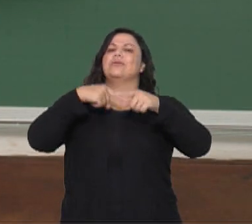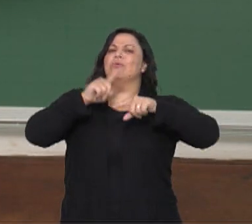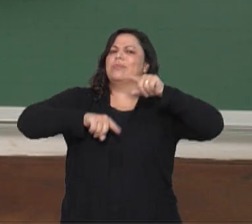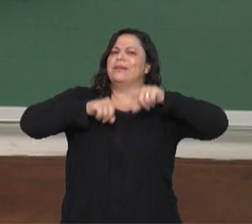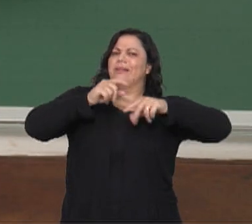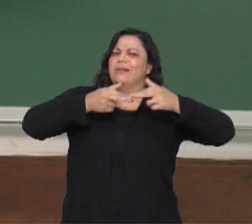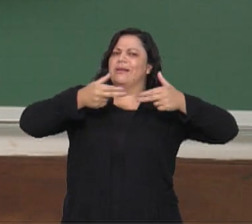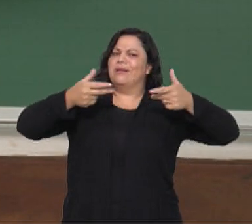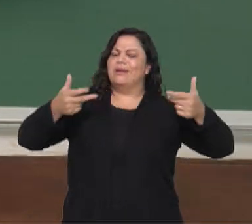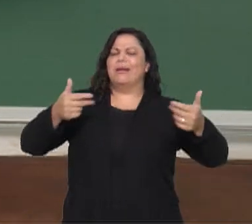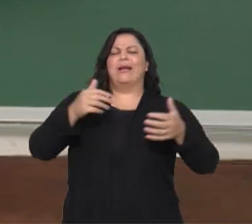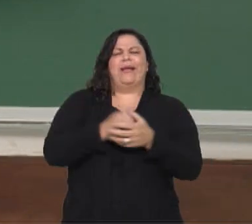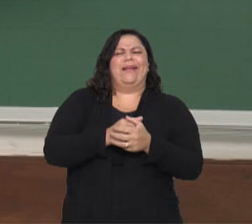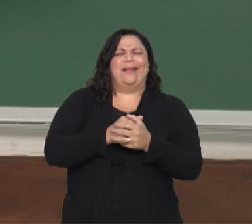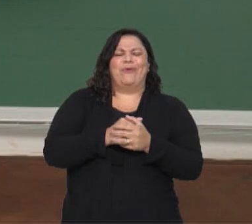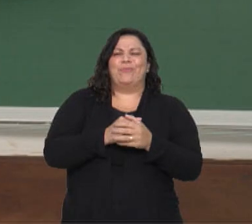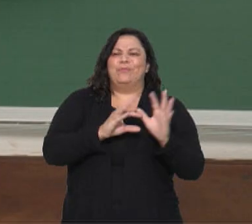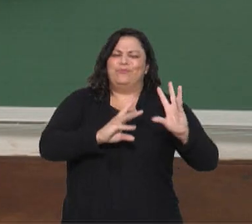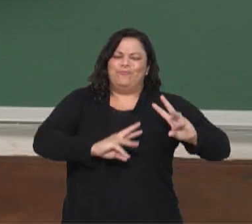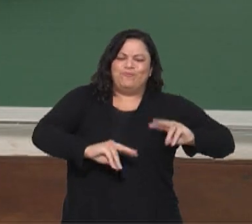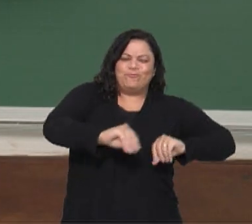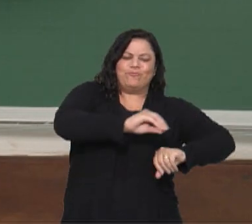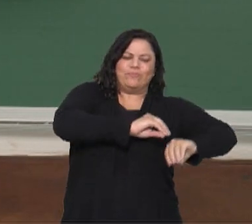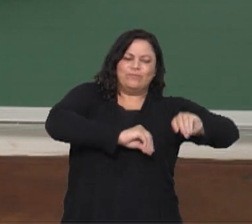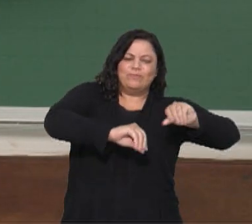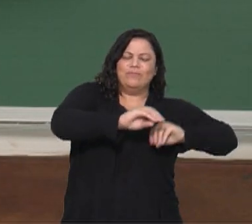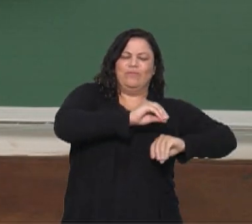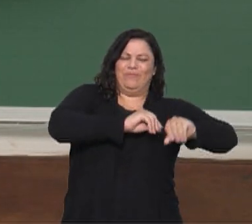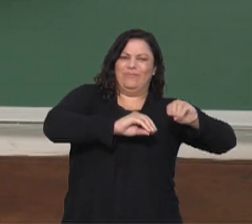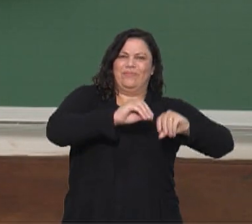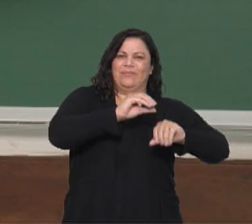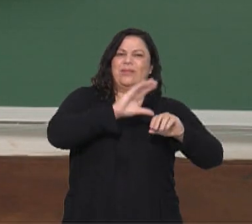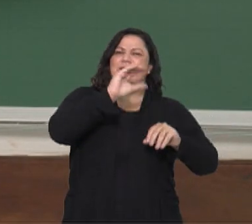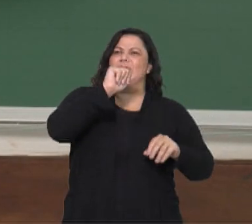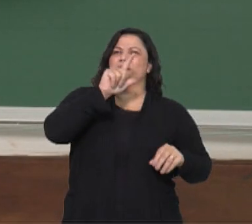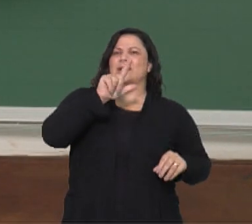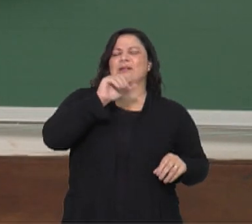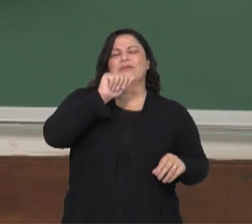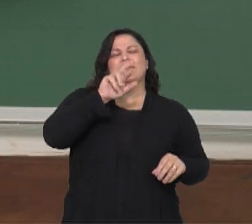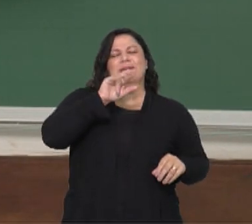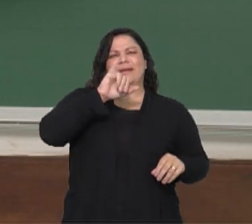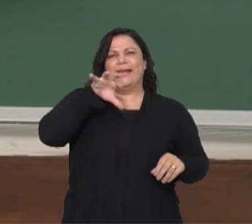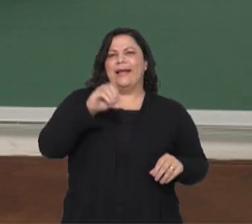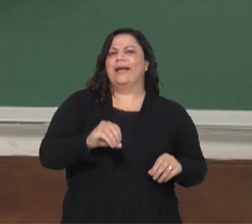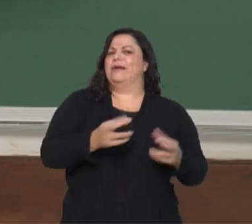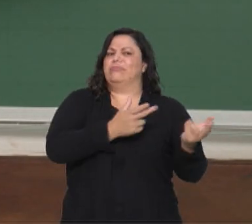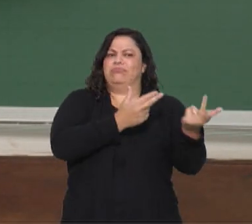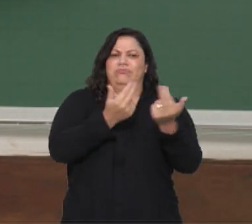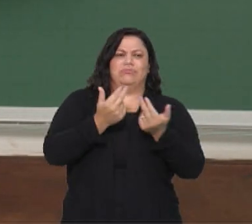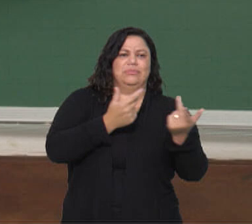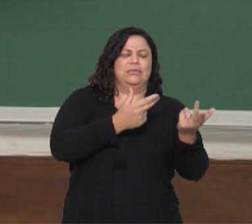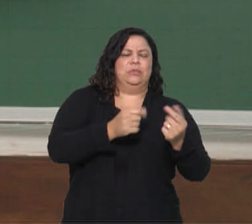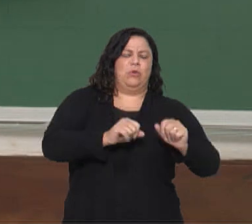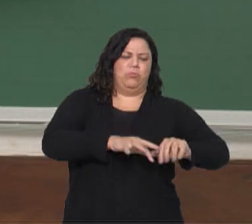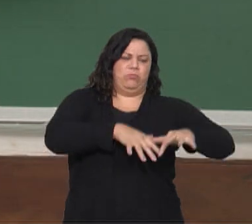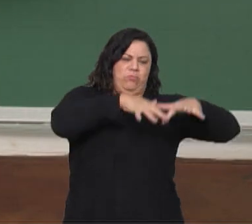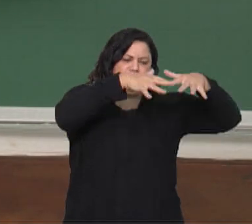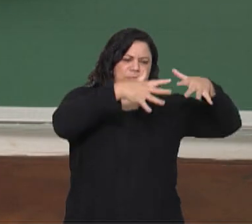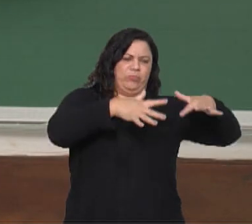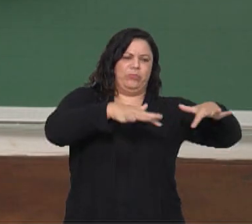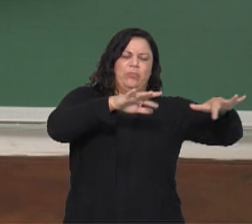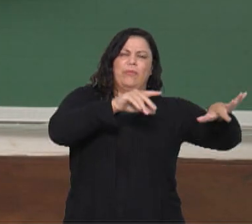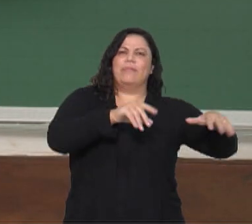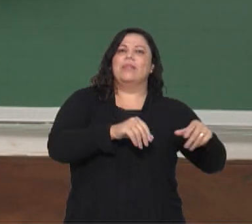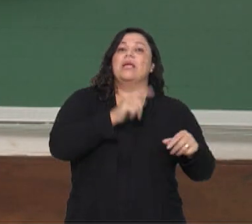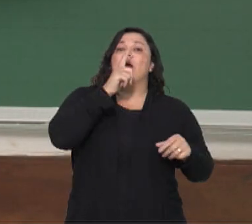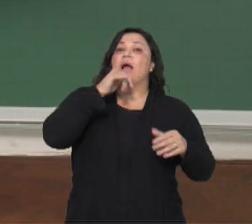um calcário extremamente fértil, que também fazia a mesma coisa, transbordava com as chuvas, inundava e fertilizava, por isso o Rio Amarelo,